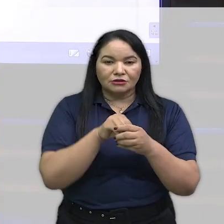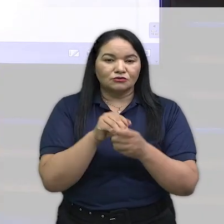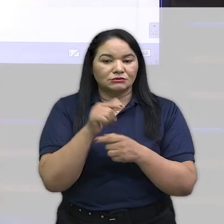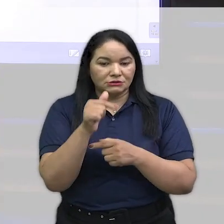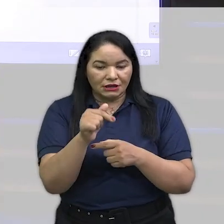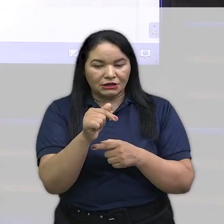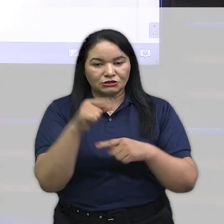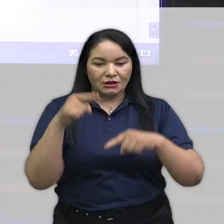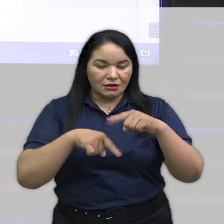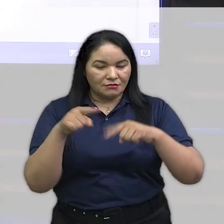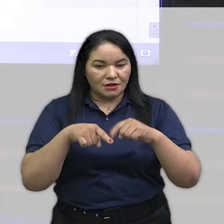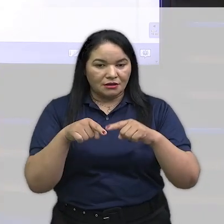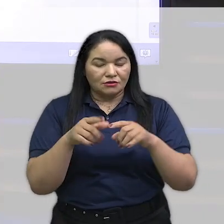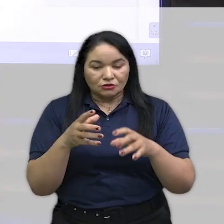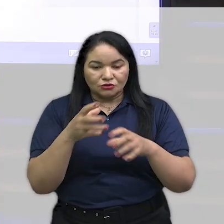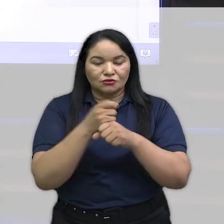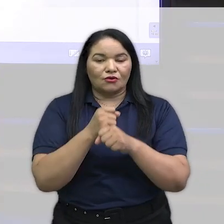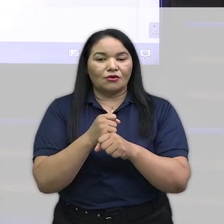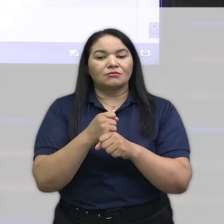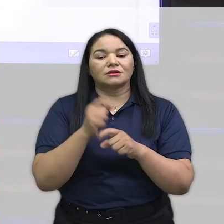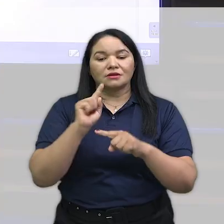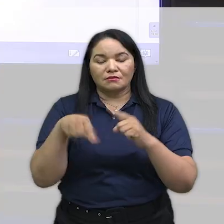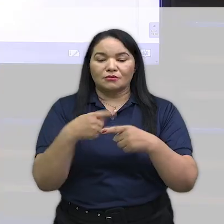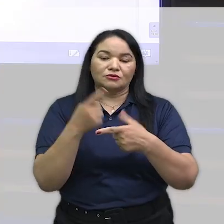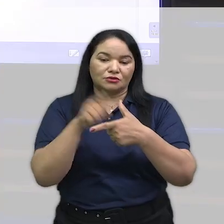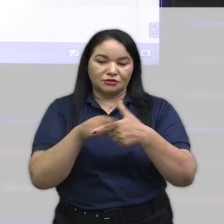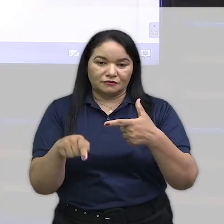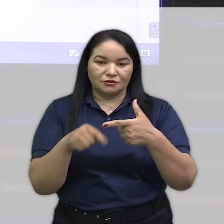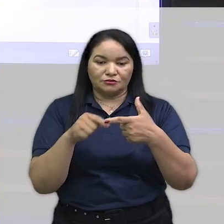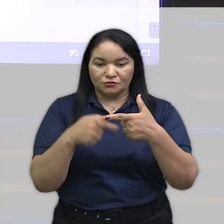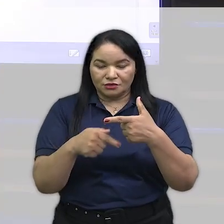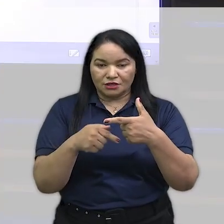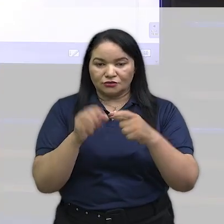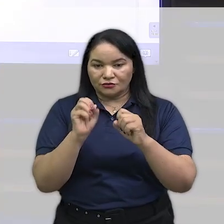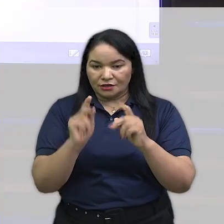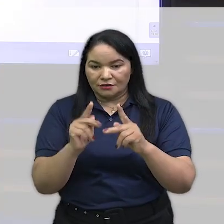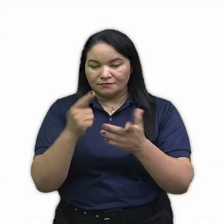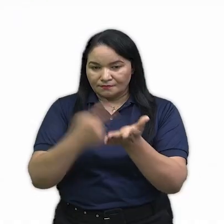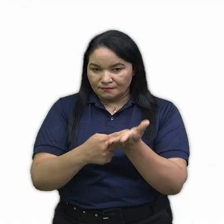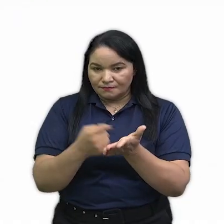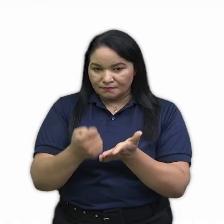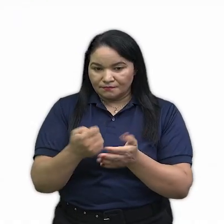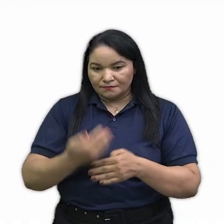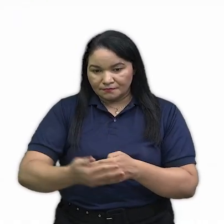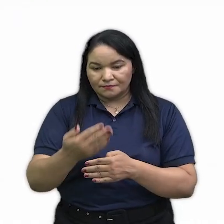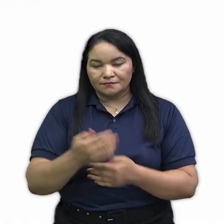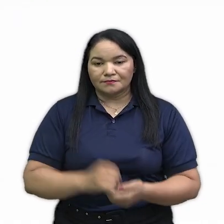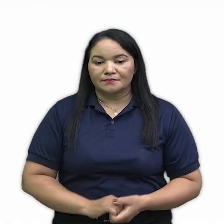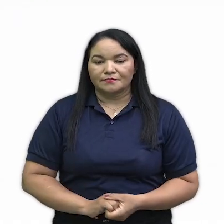os 7 e divide por 7 o resultado da soma. Combinado? Vamos seguir em frente, então.